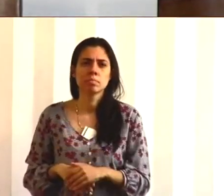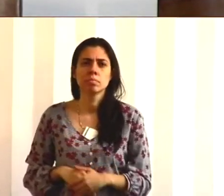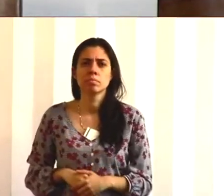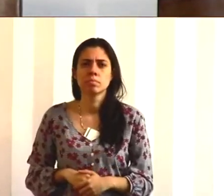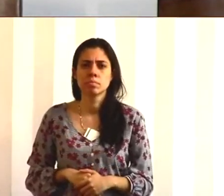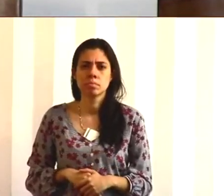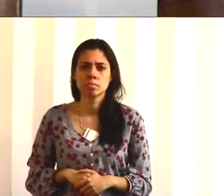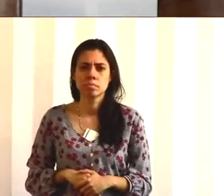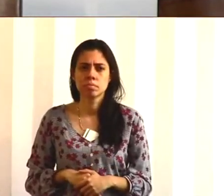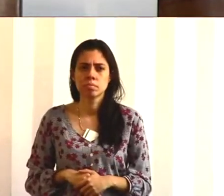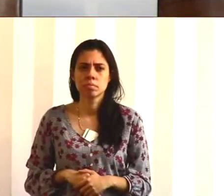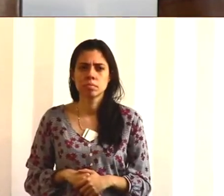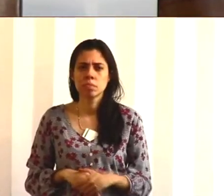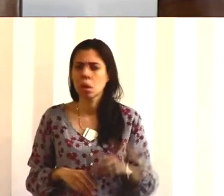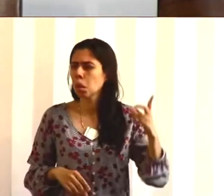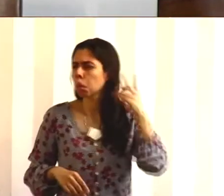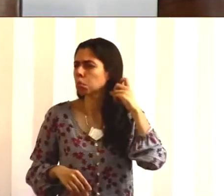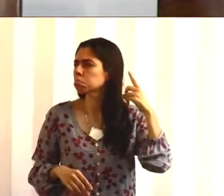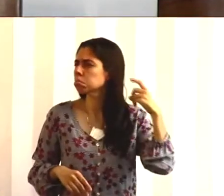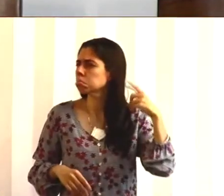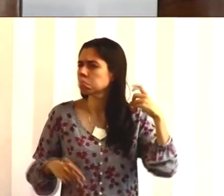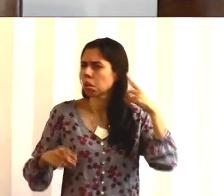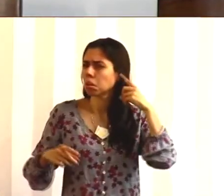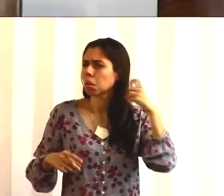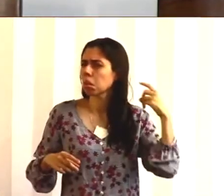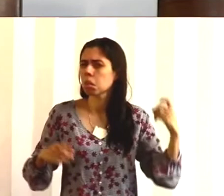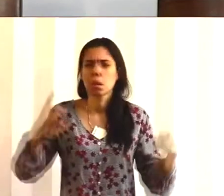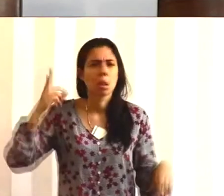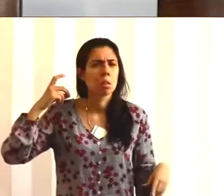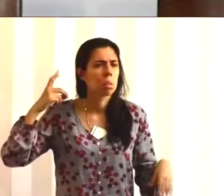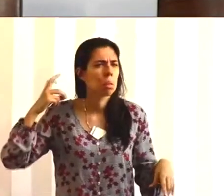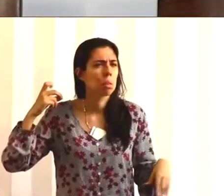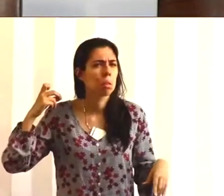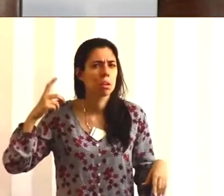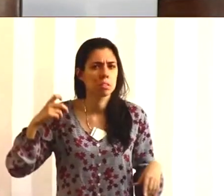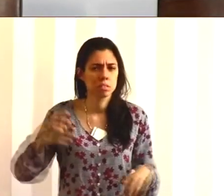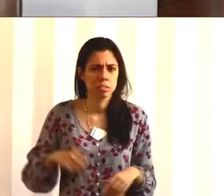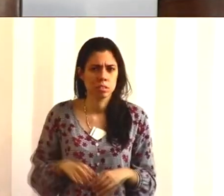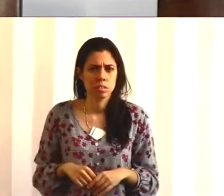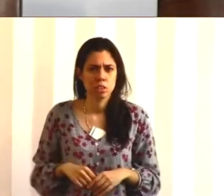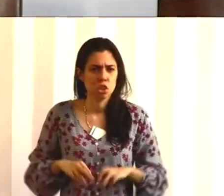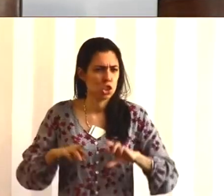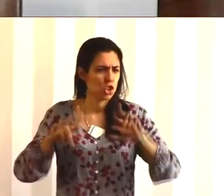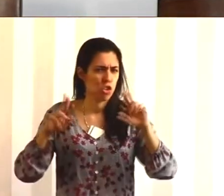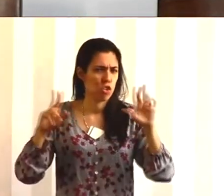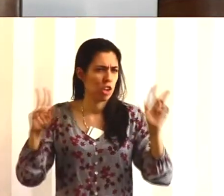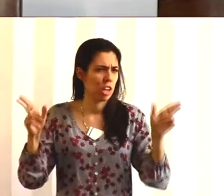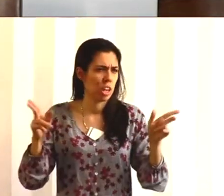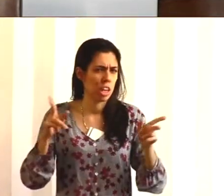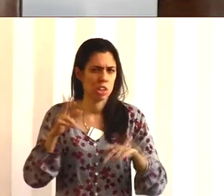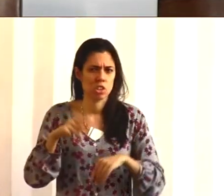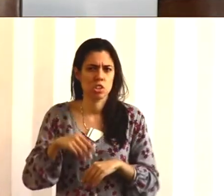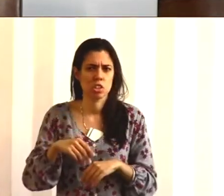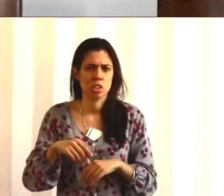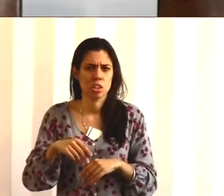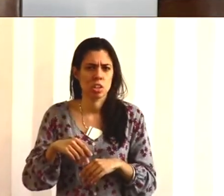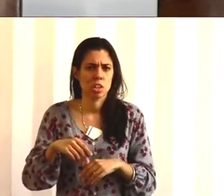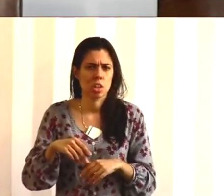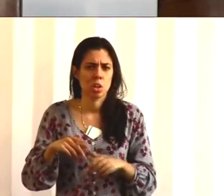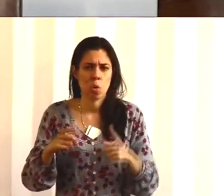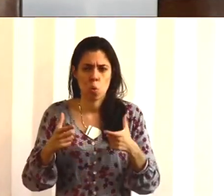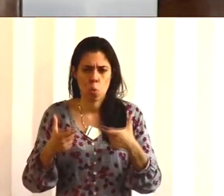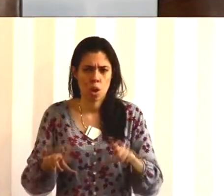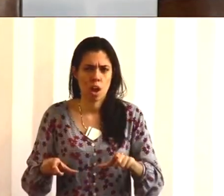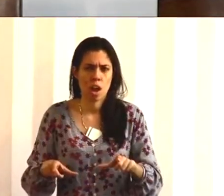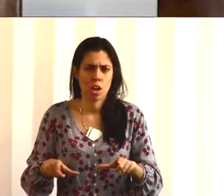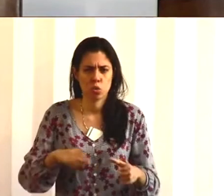que está lá fora, o que está acontecendo nos Estados Unidos, o que está acontecendo em Cuba, o que está acontecendo na Venezuela, o que está